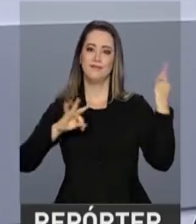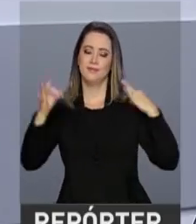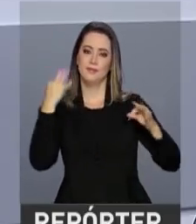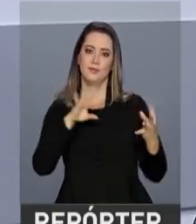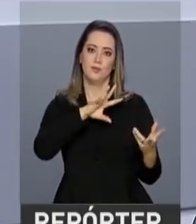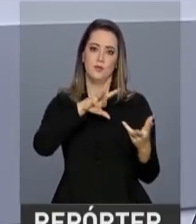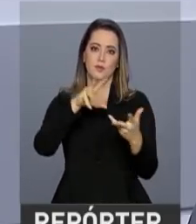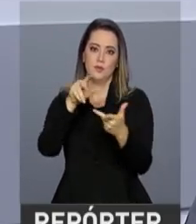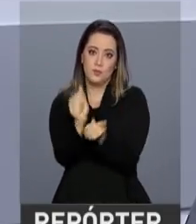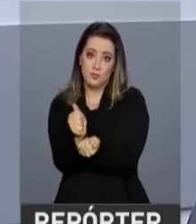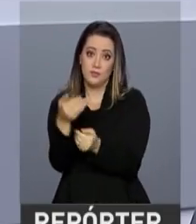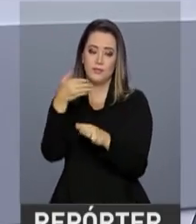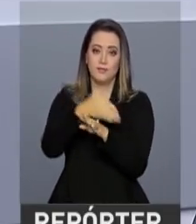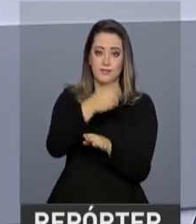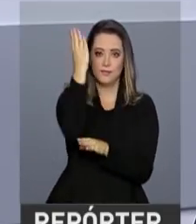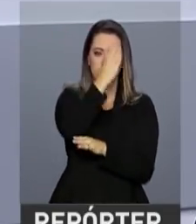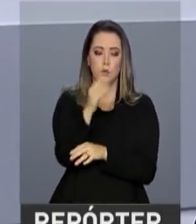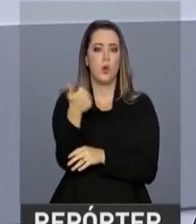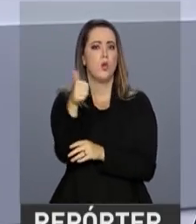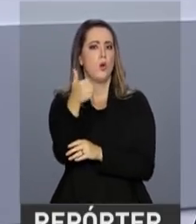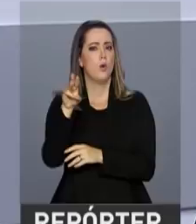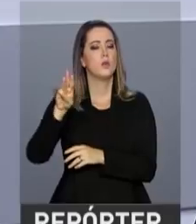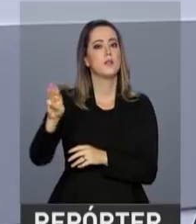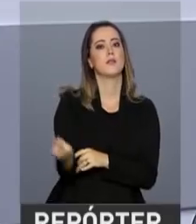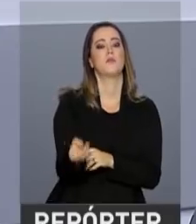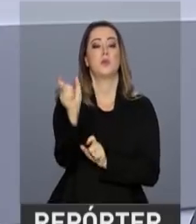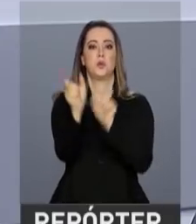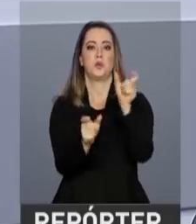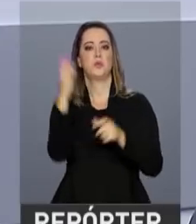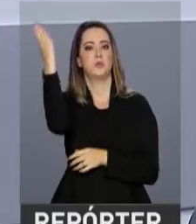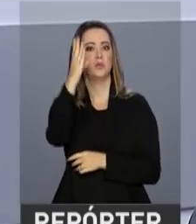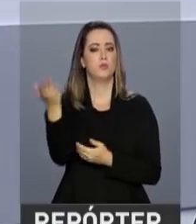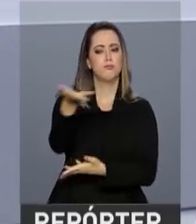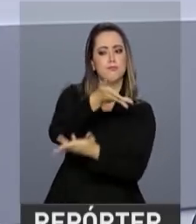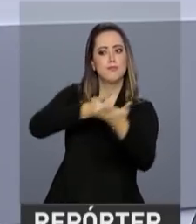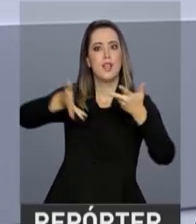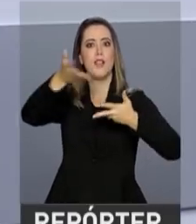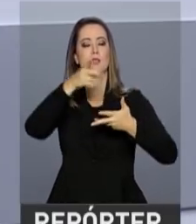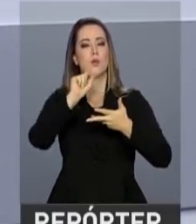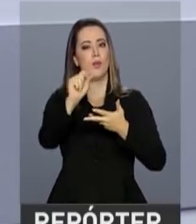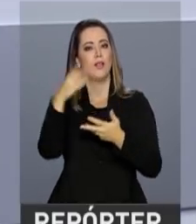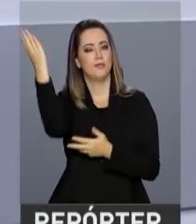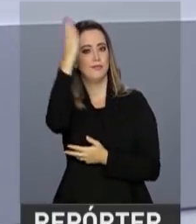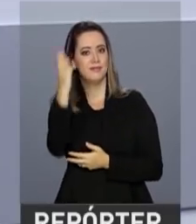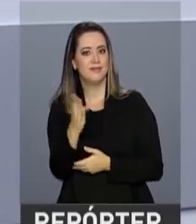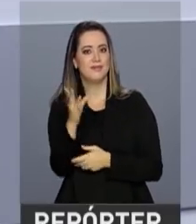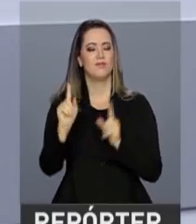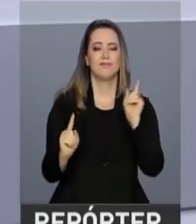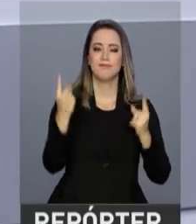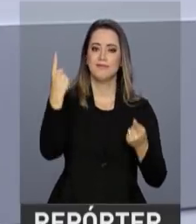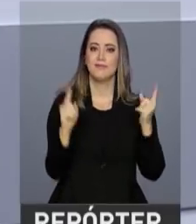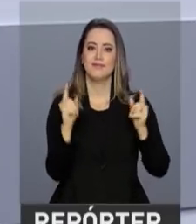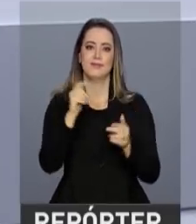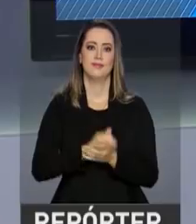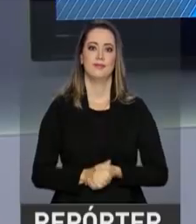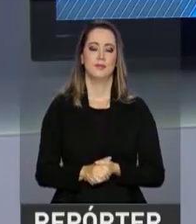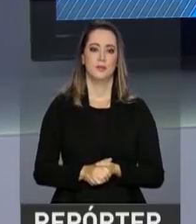turistas estrangeiros e quase 11 milhões de brasileiros devem circular pelo país durante o período carnavalesco